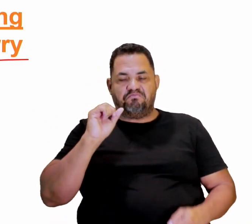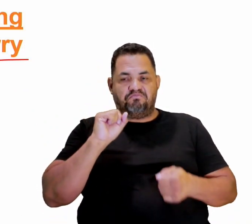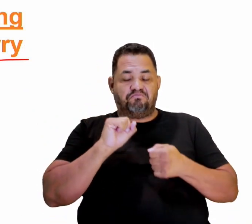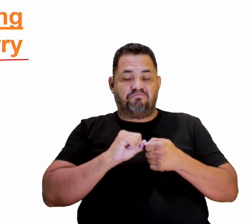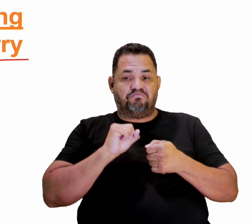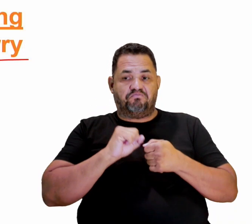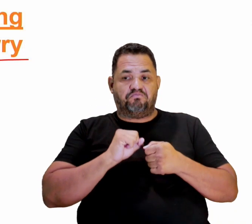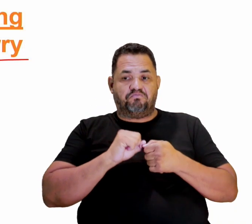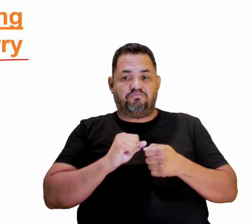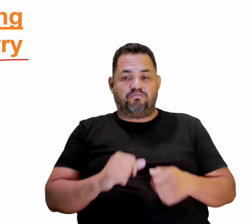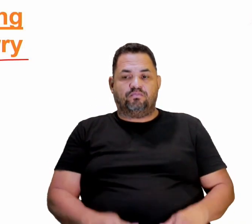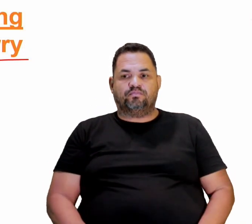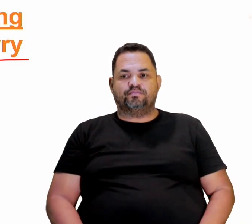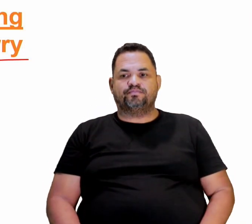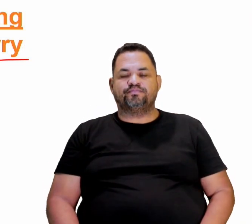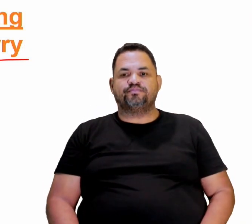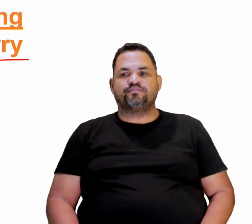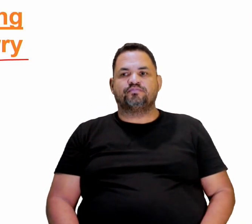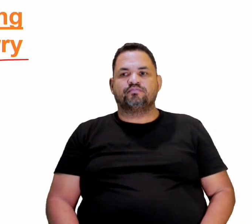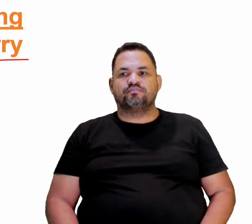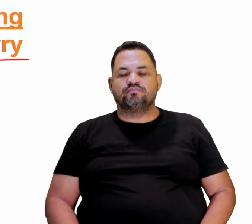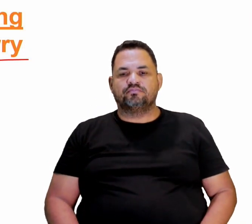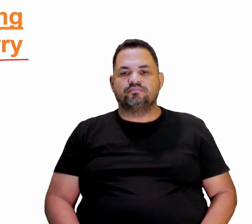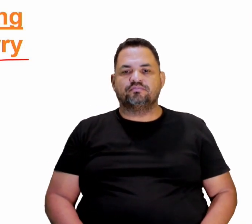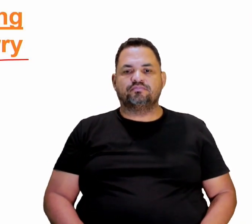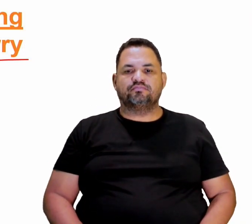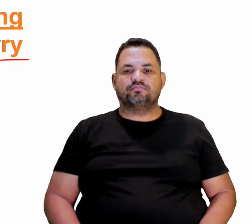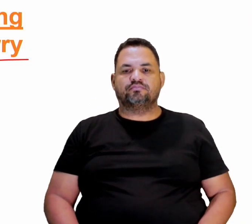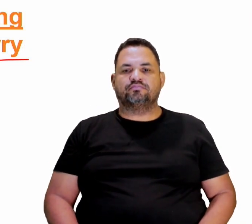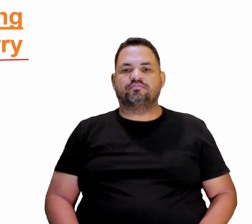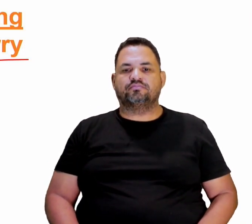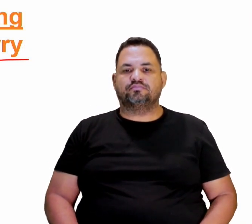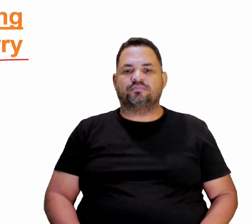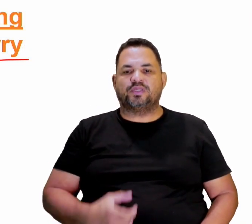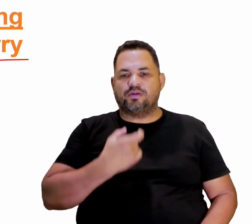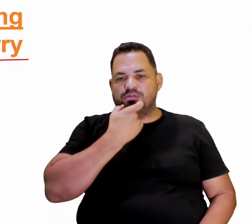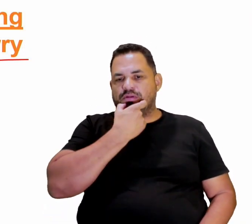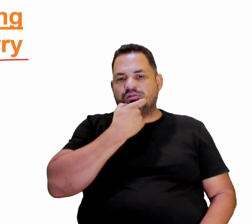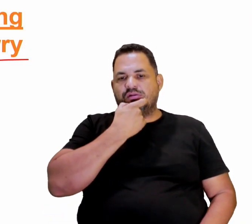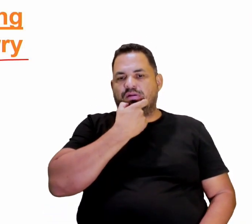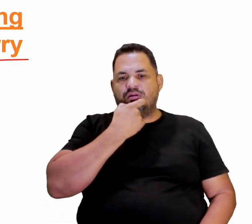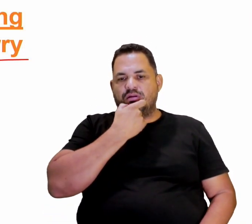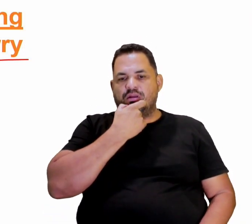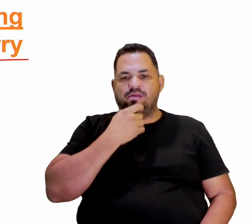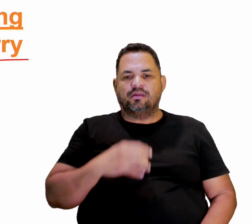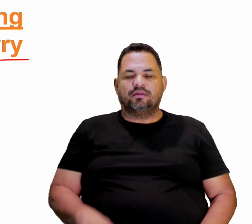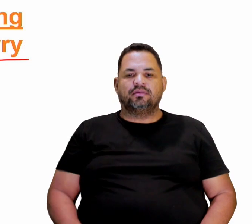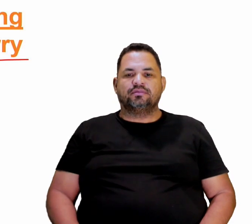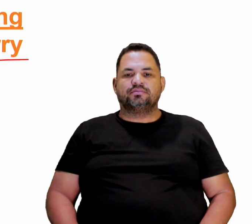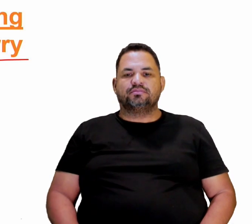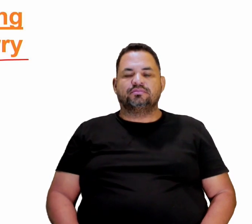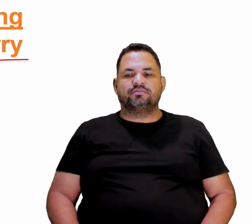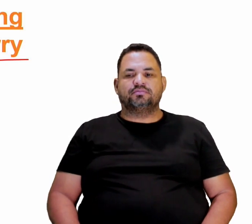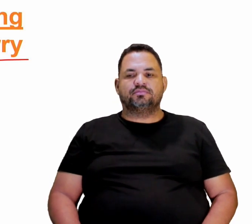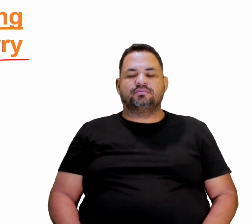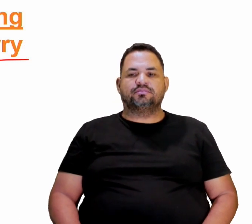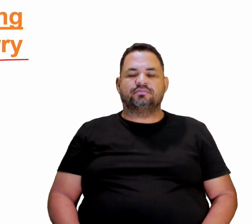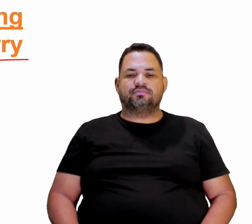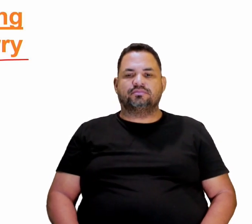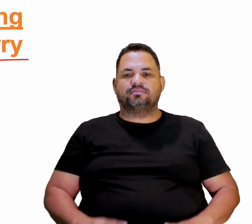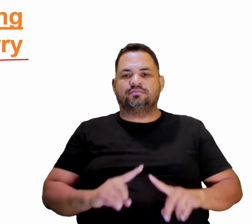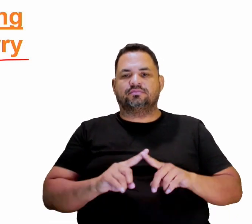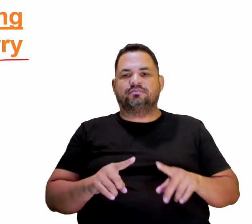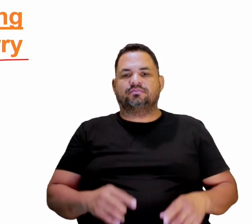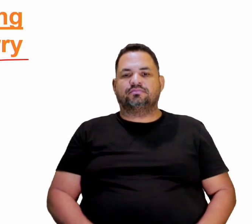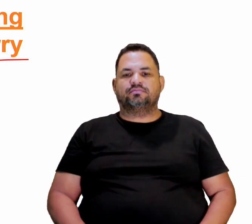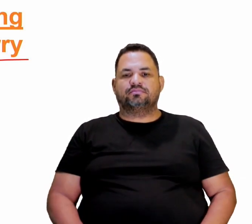como é que fala o eu não sei falar o inglês britânico eu acho muito difícil mas o Harry